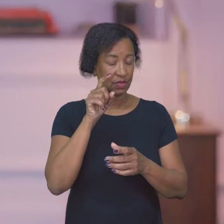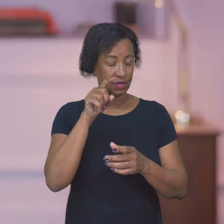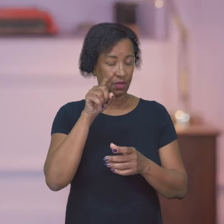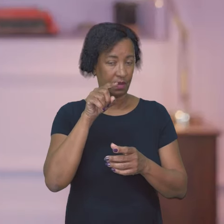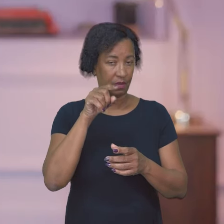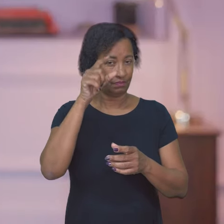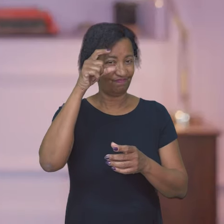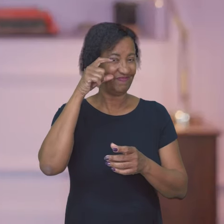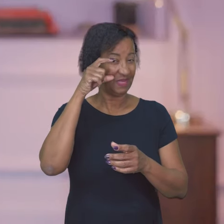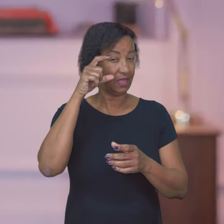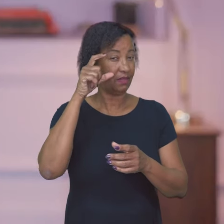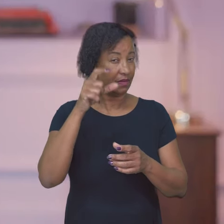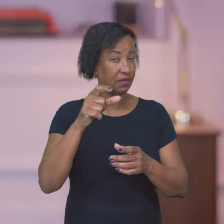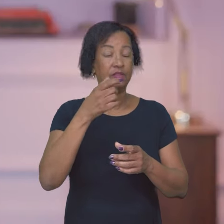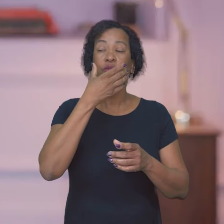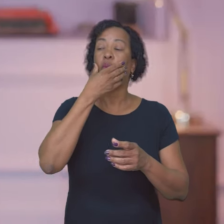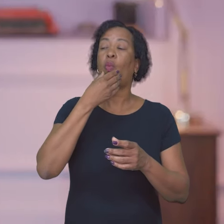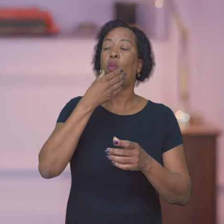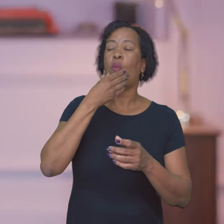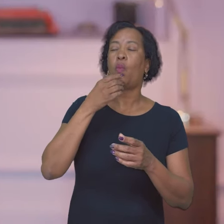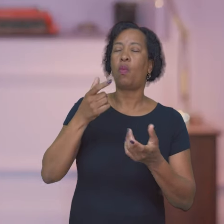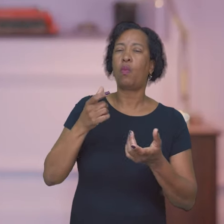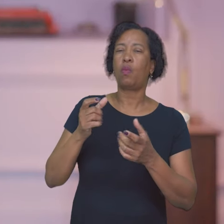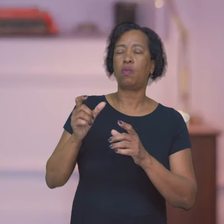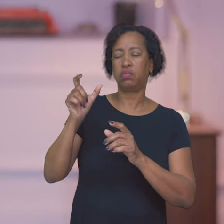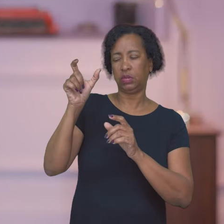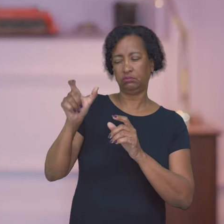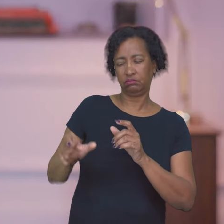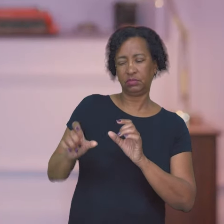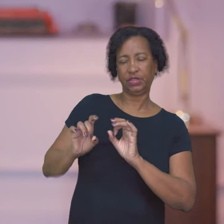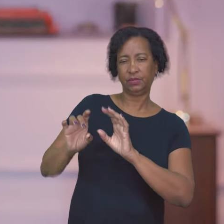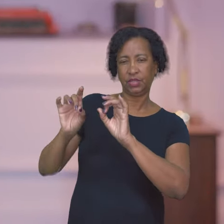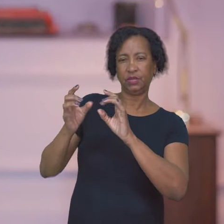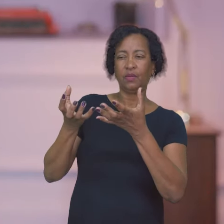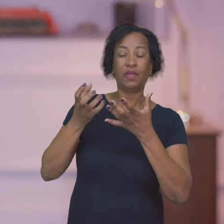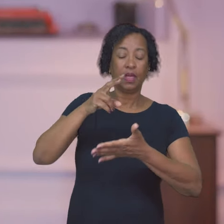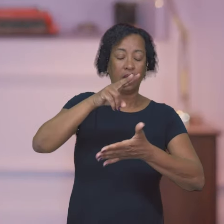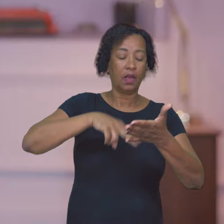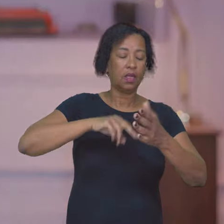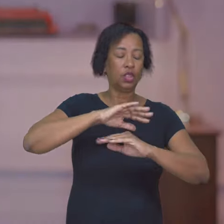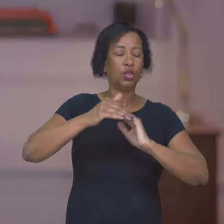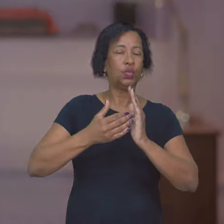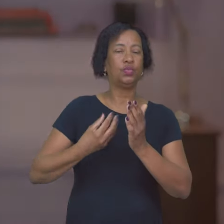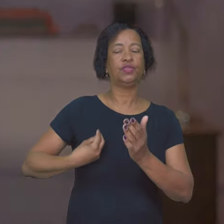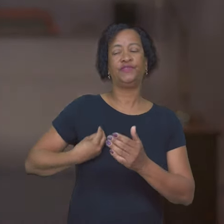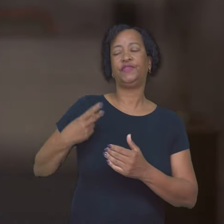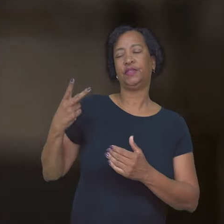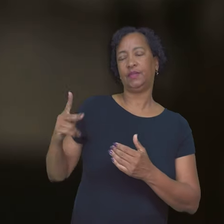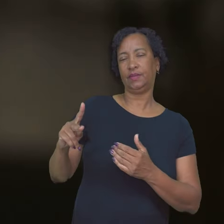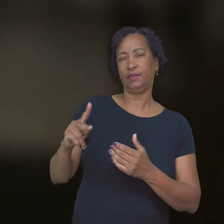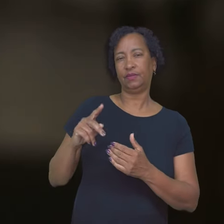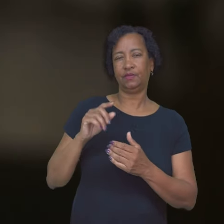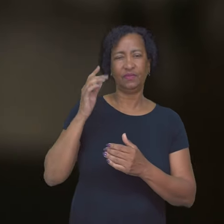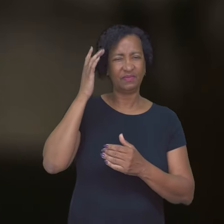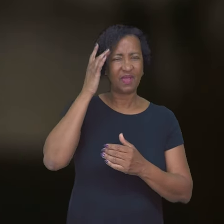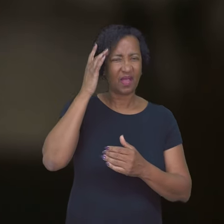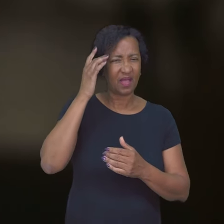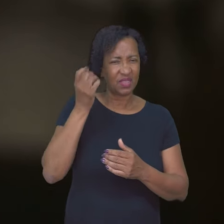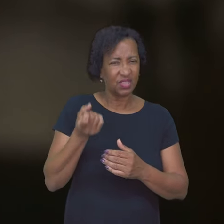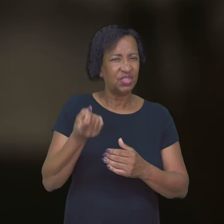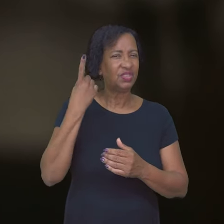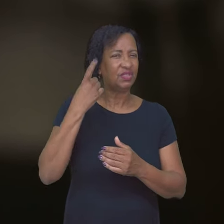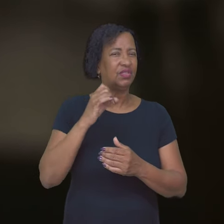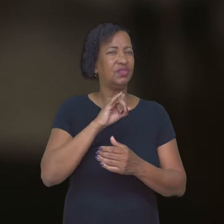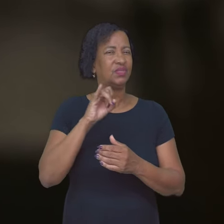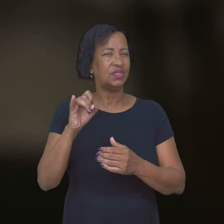interessado num grande homem vai querer ler tudo sobre ele não você não acharia estranho se não